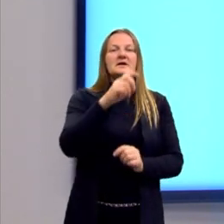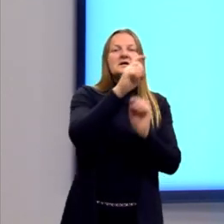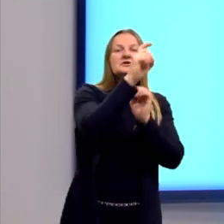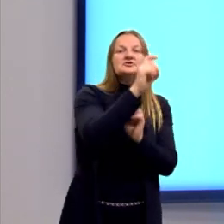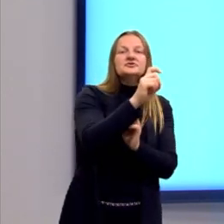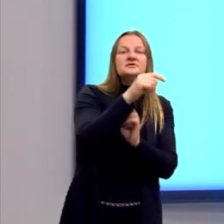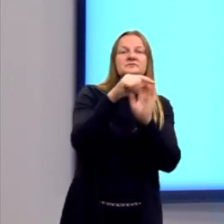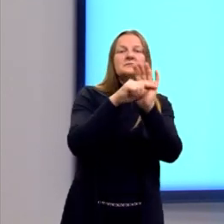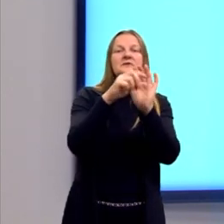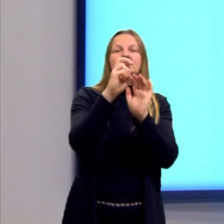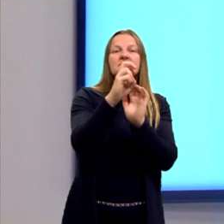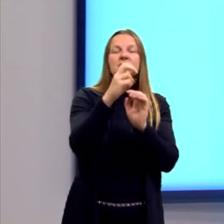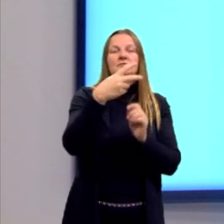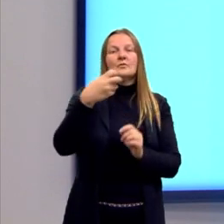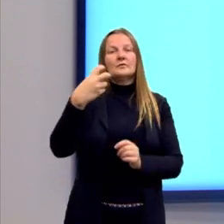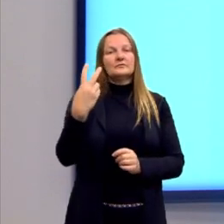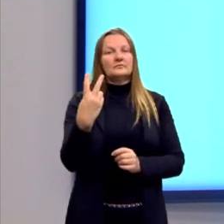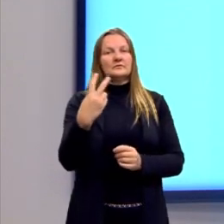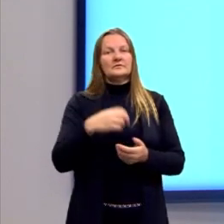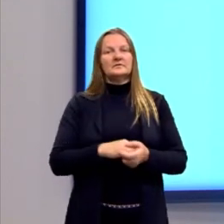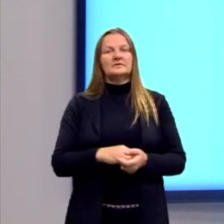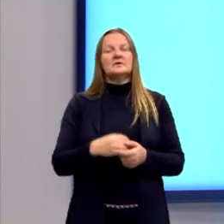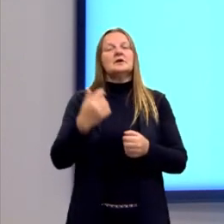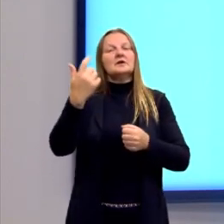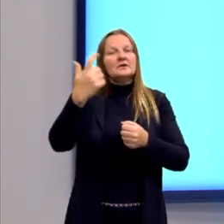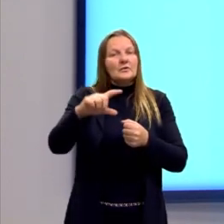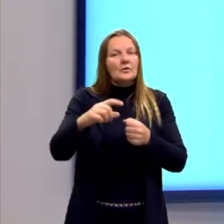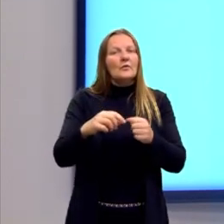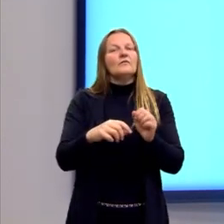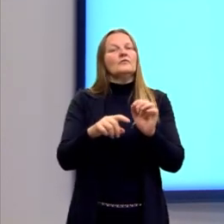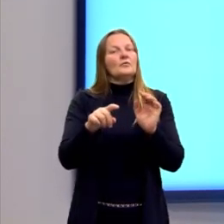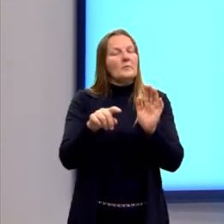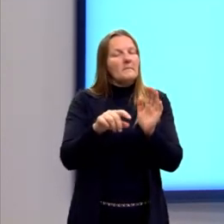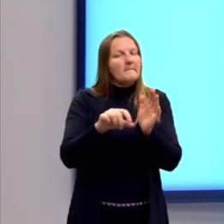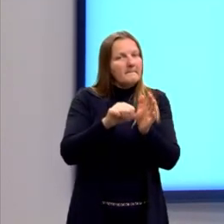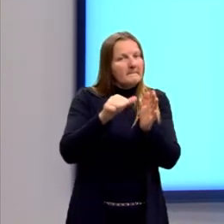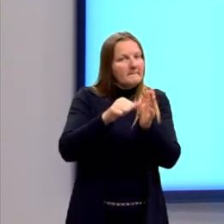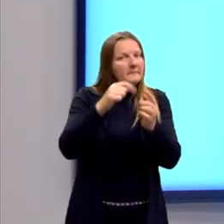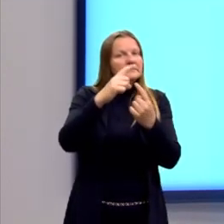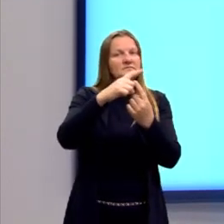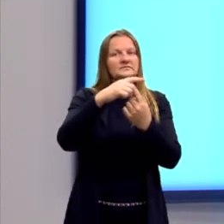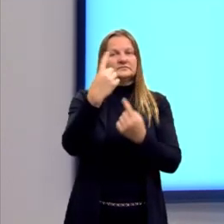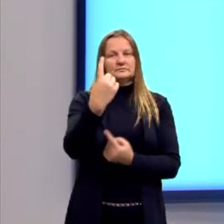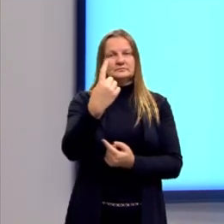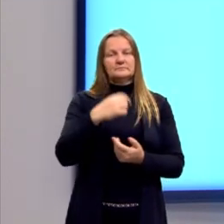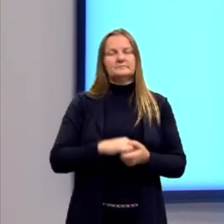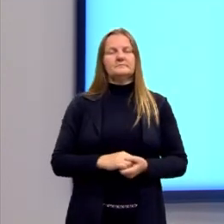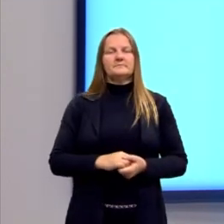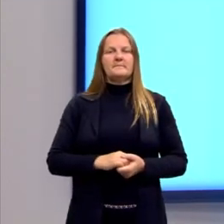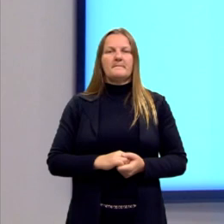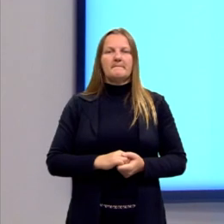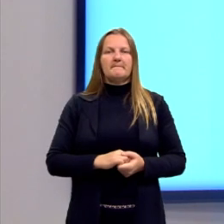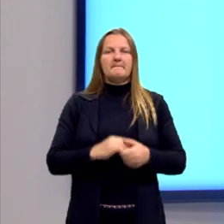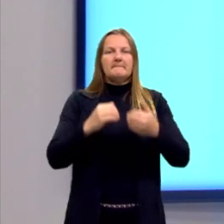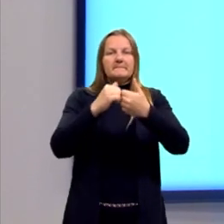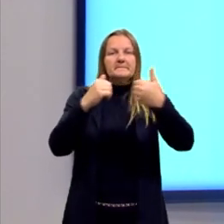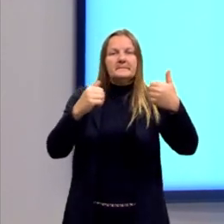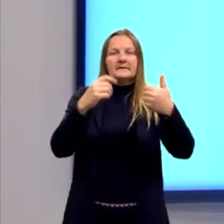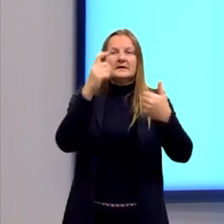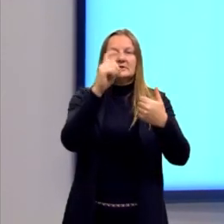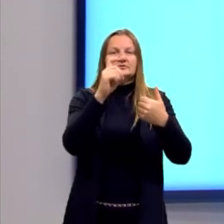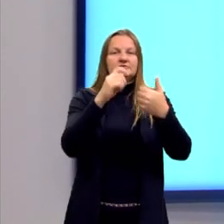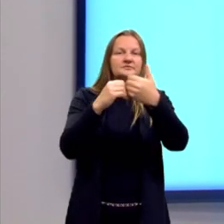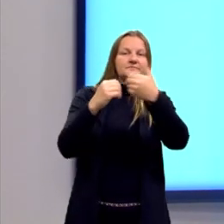- 5 = 2 novamente uma equação de primeiro grau então nós isolamos a nossa variável